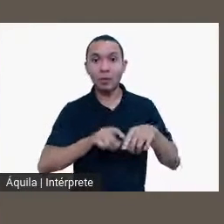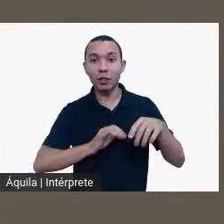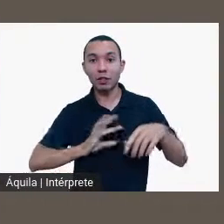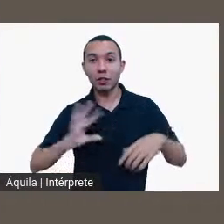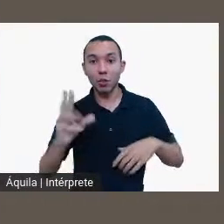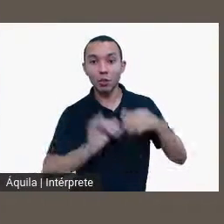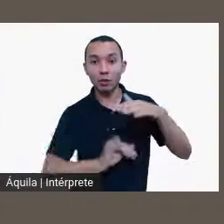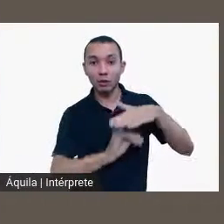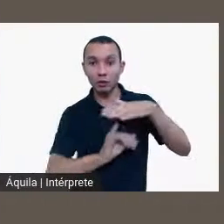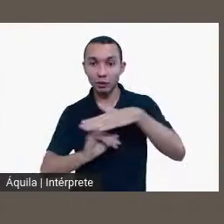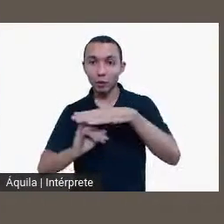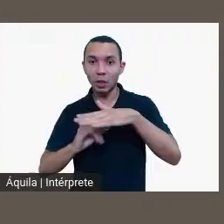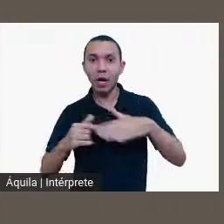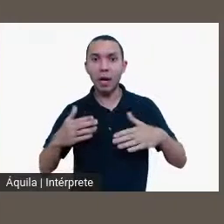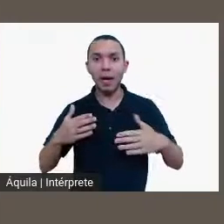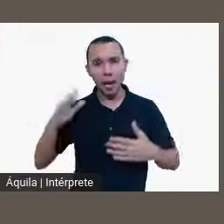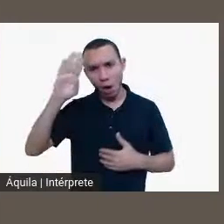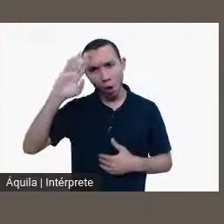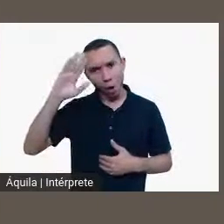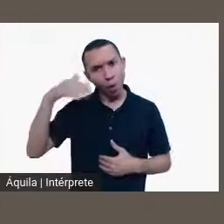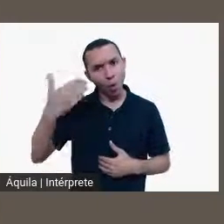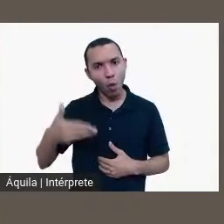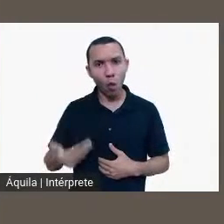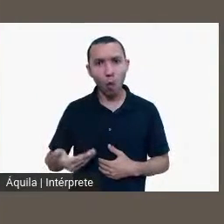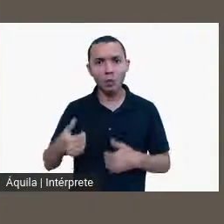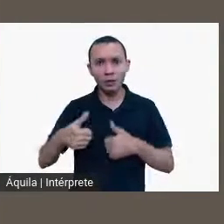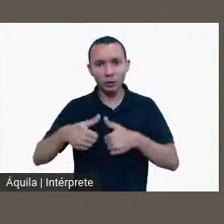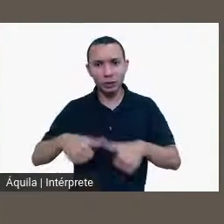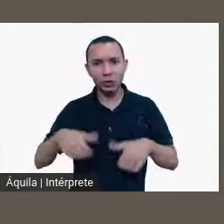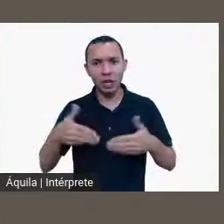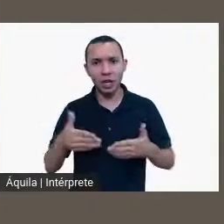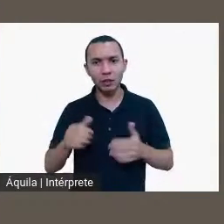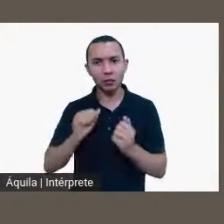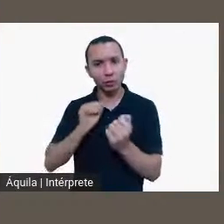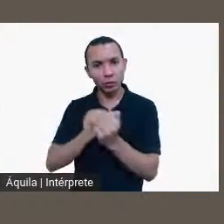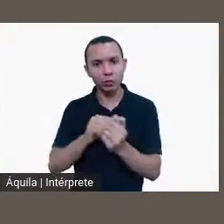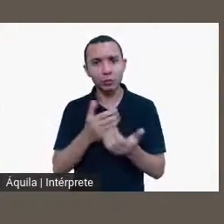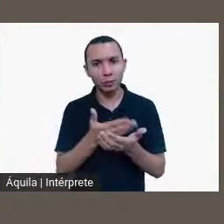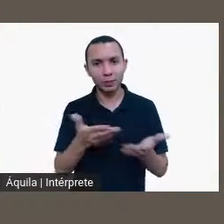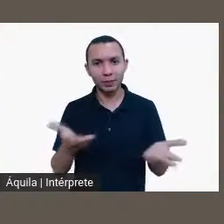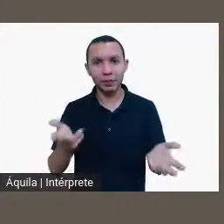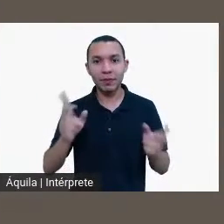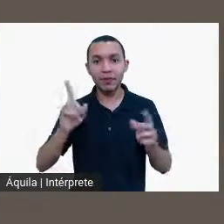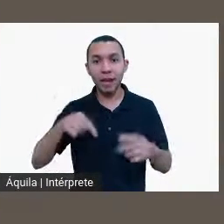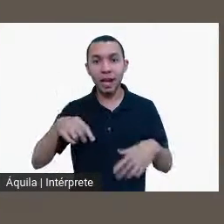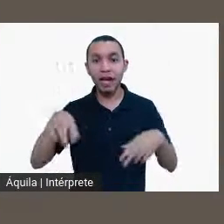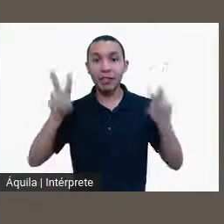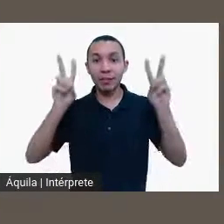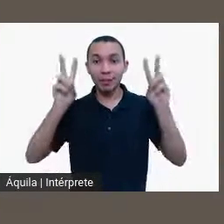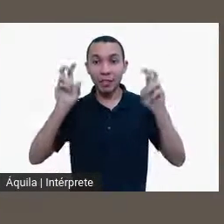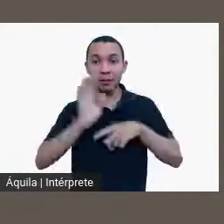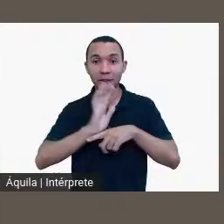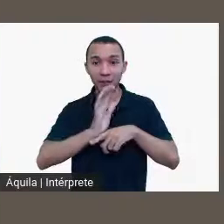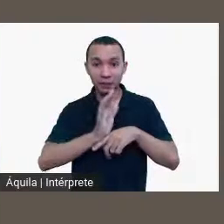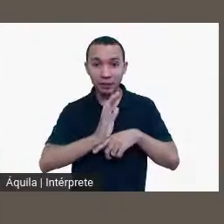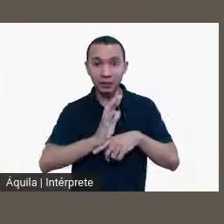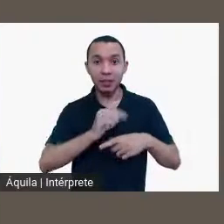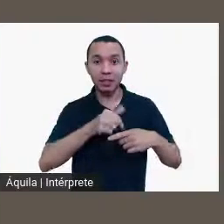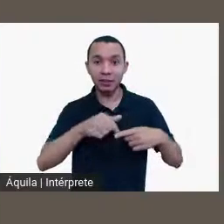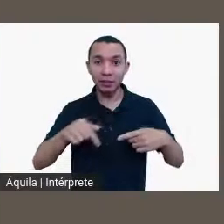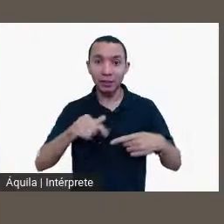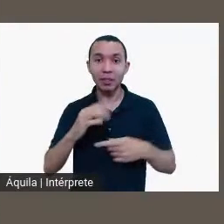seminário. É uma honra estar aqui e poder conversar com vocês sobre o tema, né, cinema e Semana de Arte Moderna